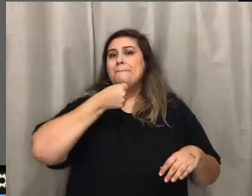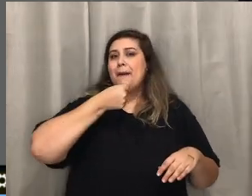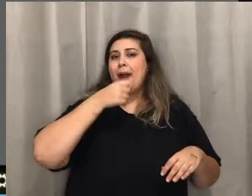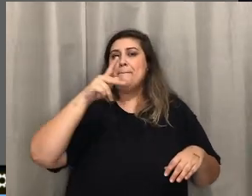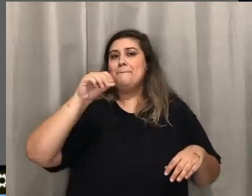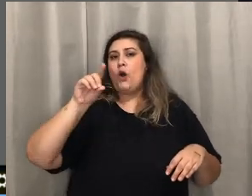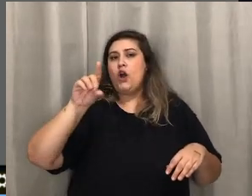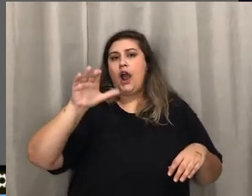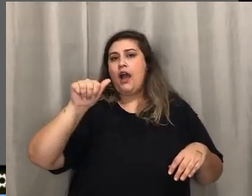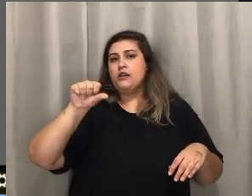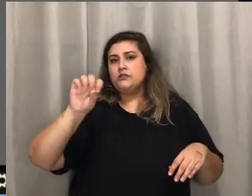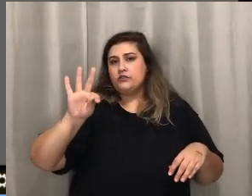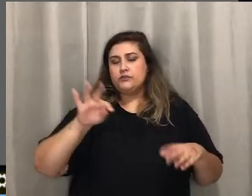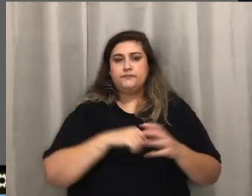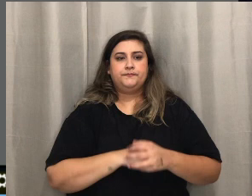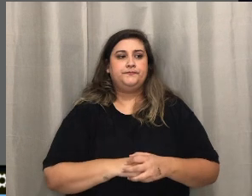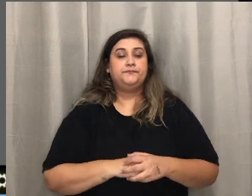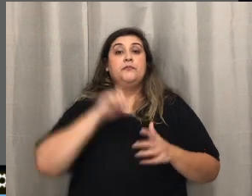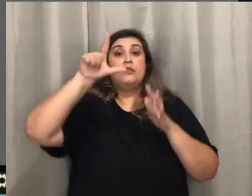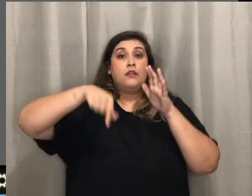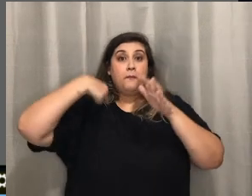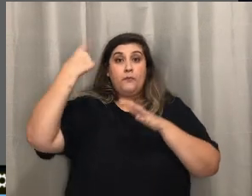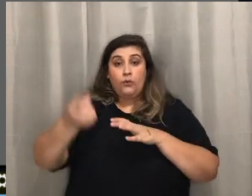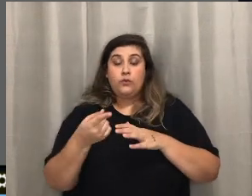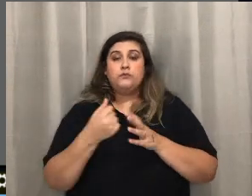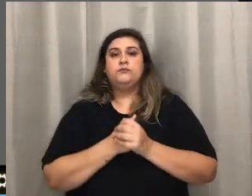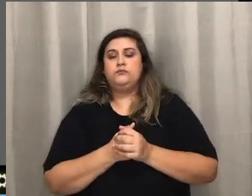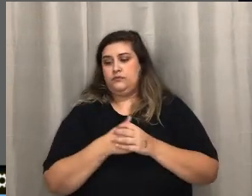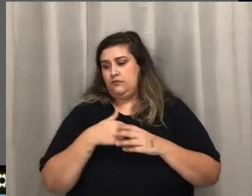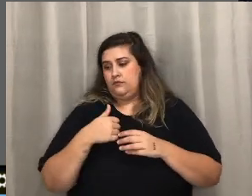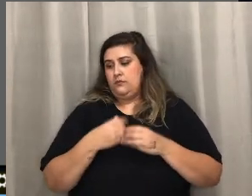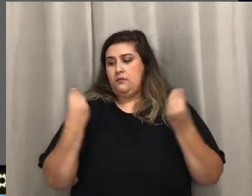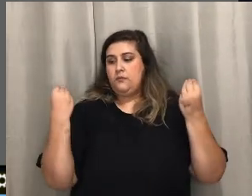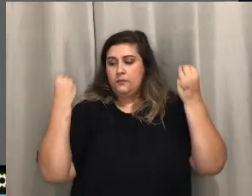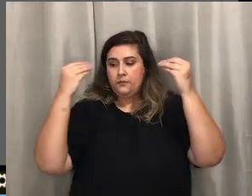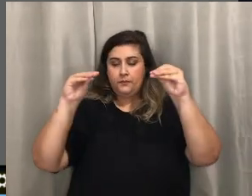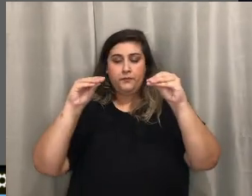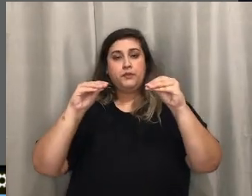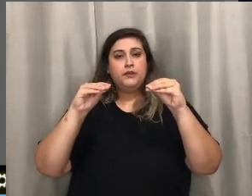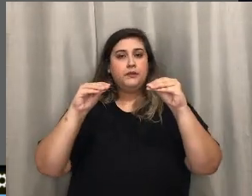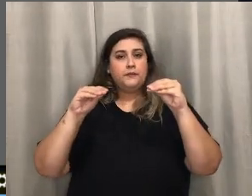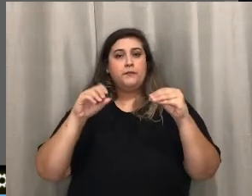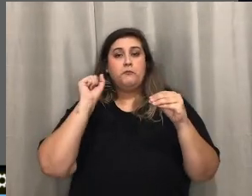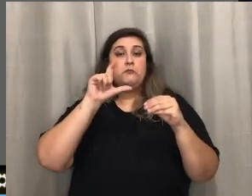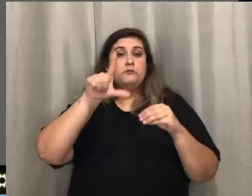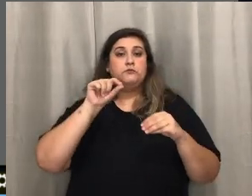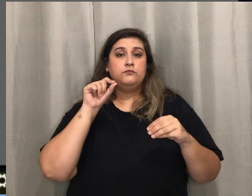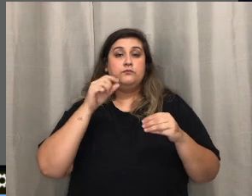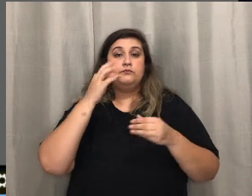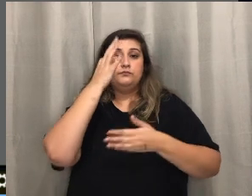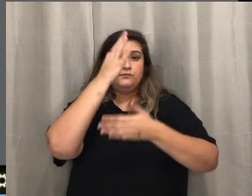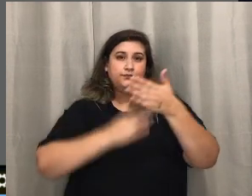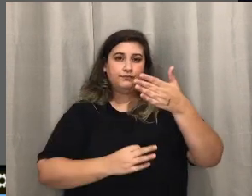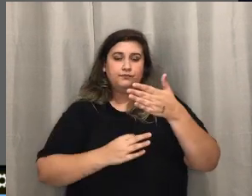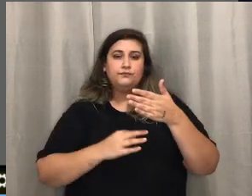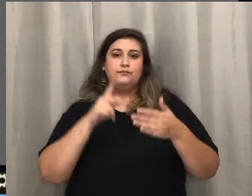em continuar. Então, em seguida, vai me reportar aqui. Eu posso ainda adicionar um